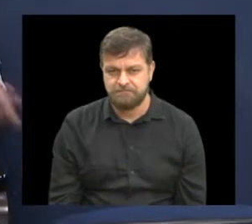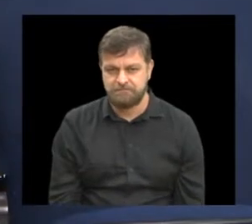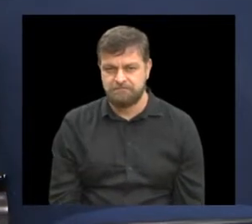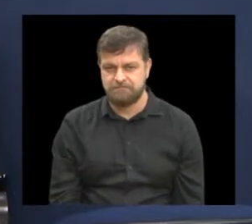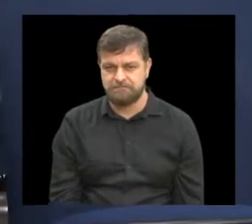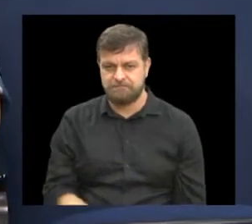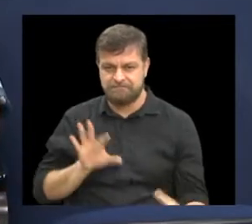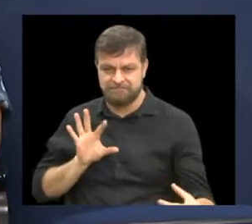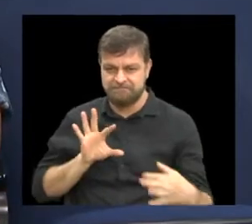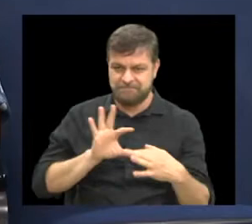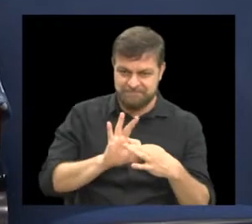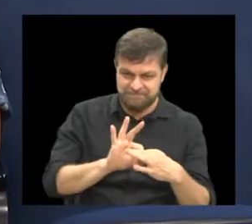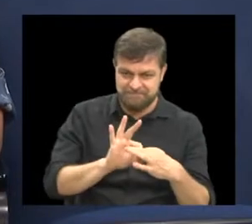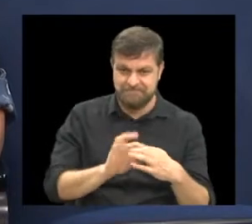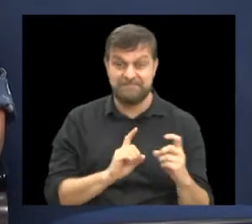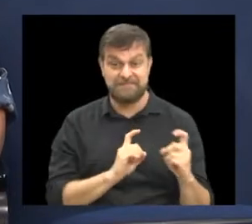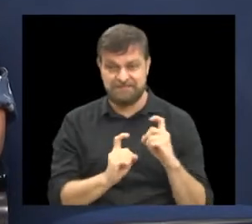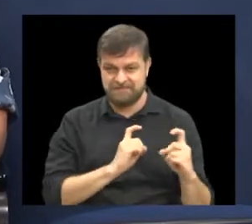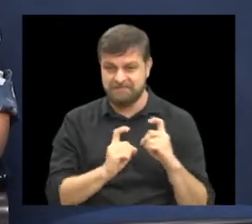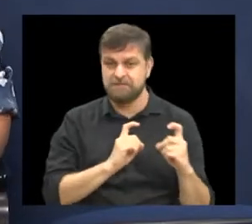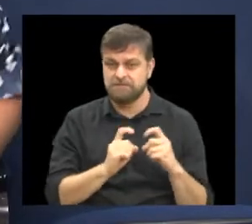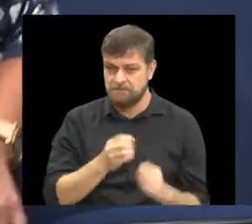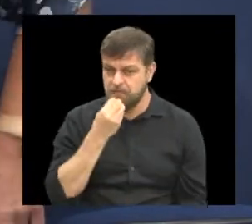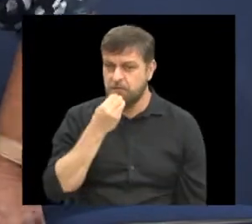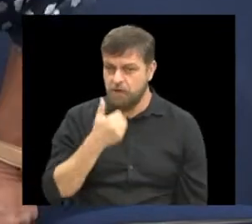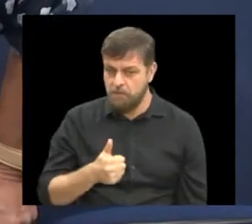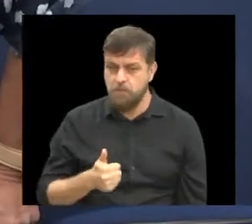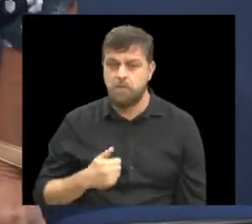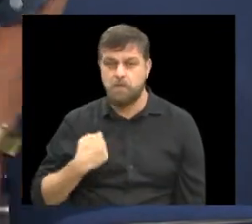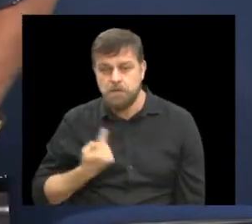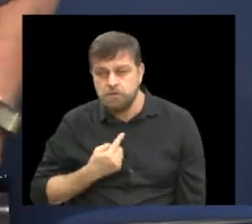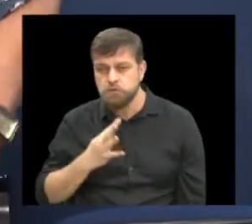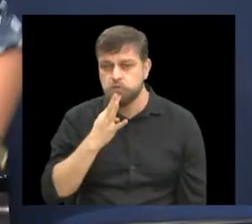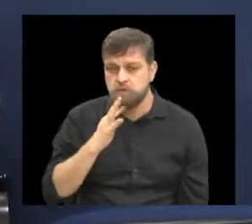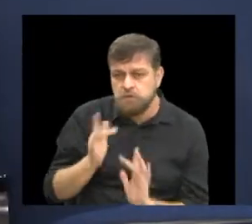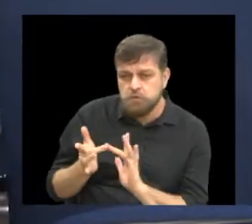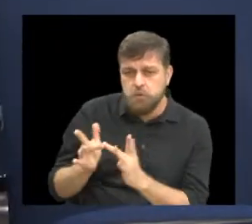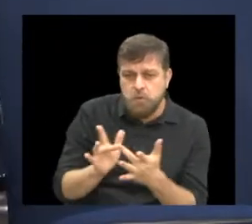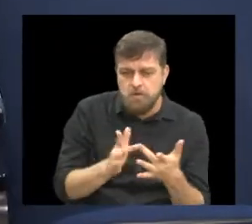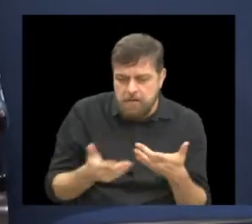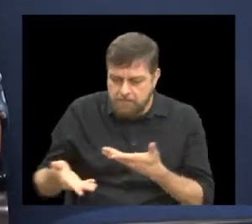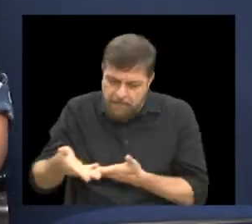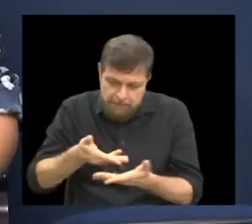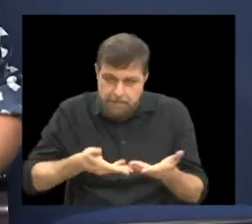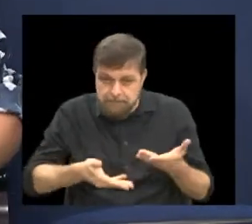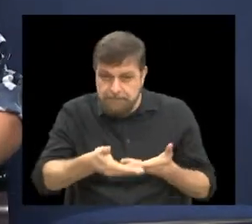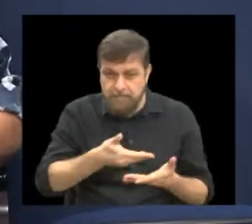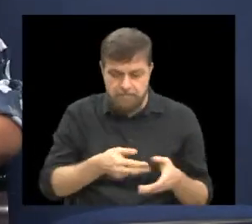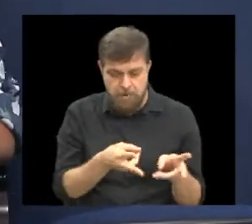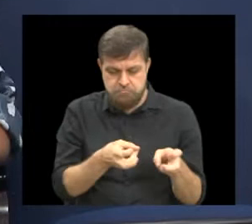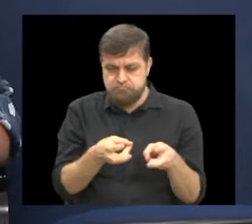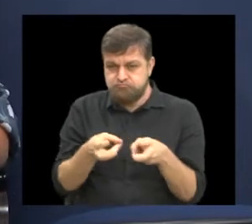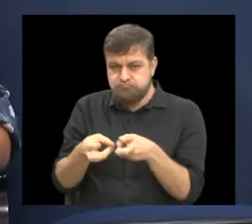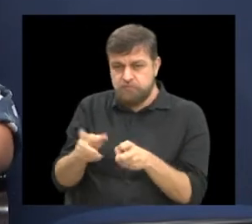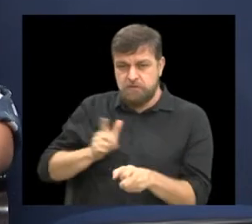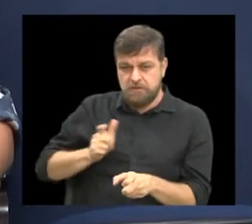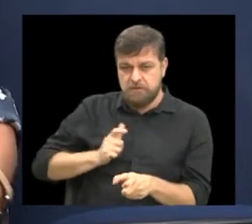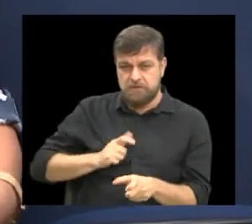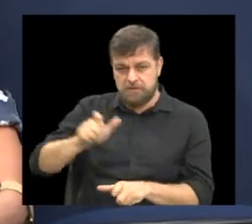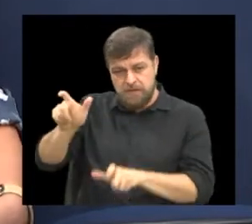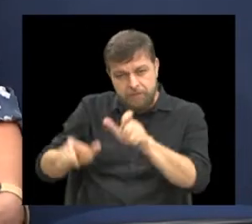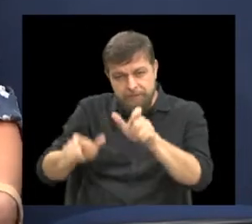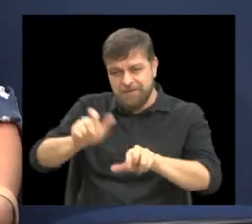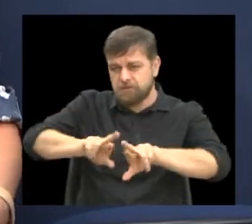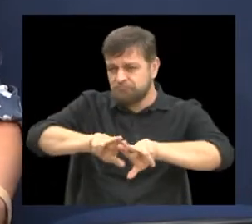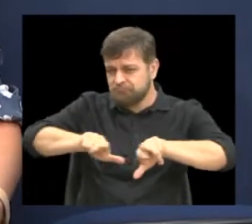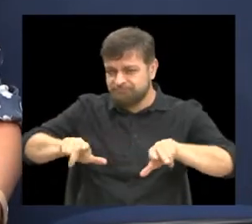vendo como é que essas reuniões nossas, essas comissões é bom porque a gente começa a conhecer as pessoas e ver que existe várias Anas,